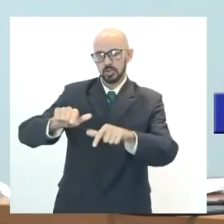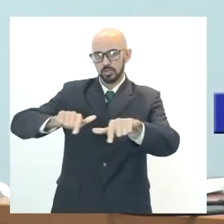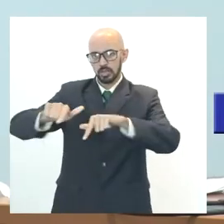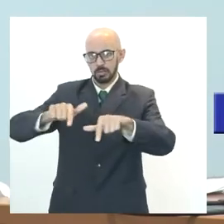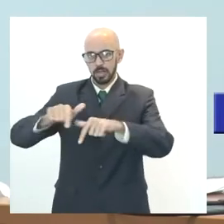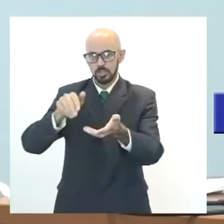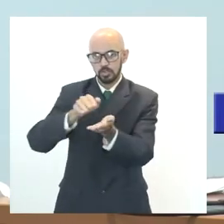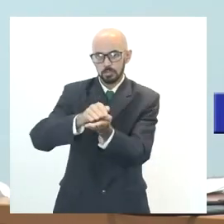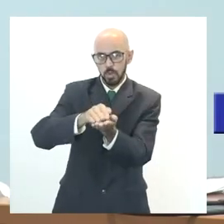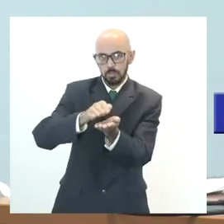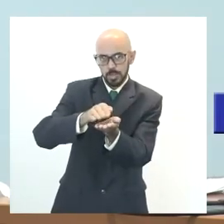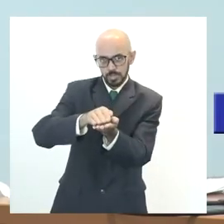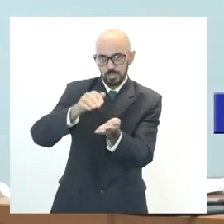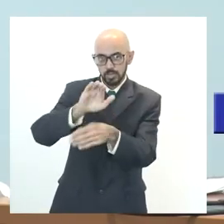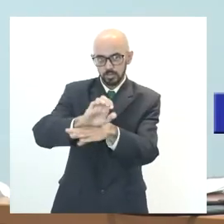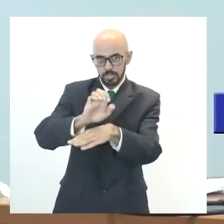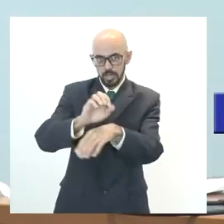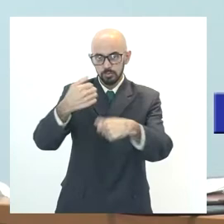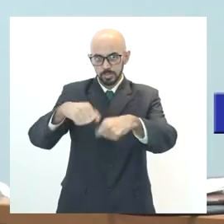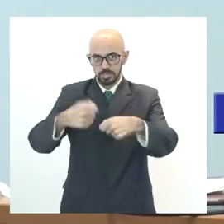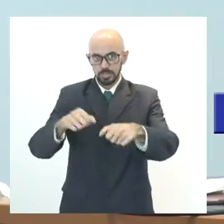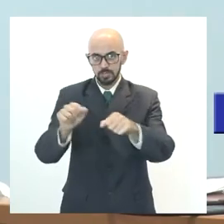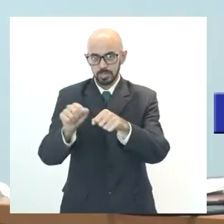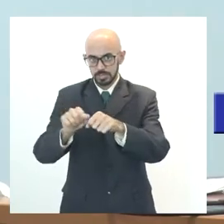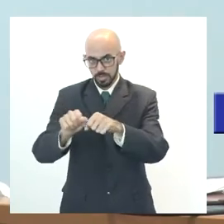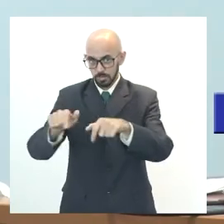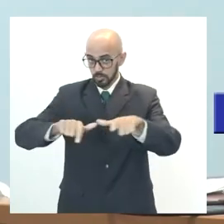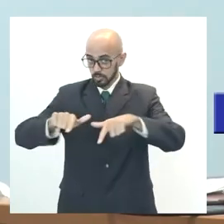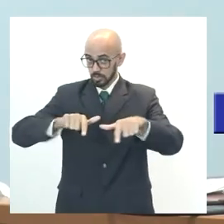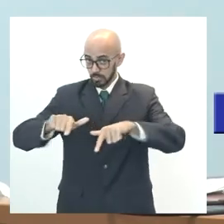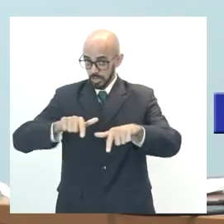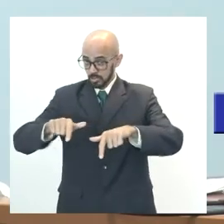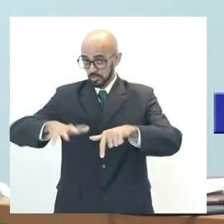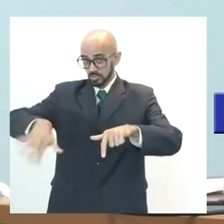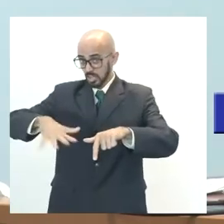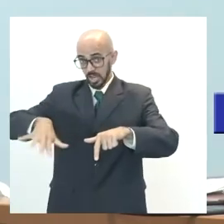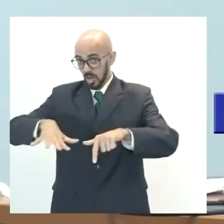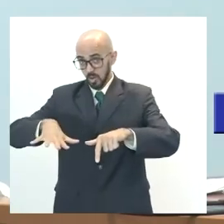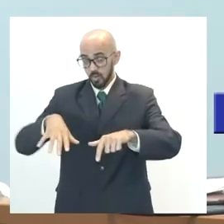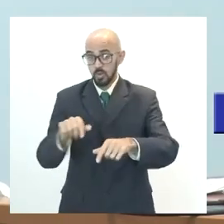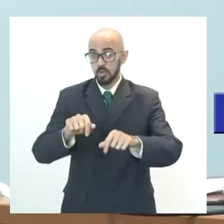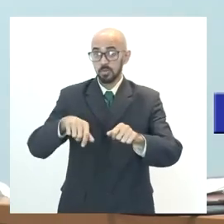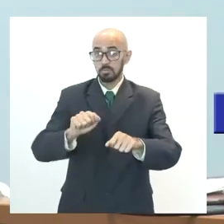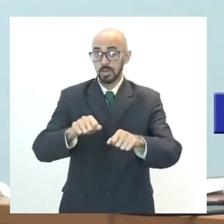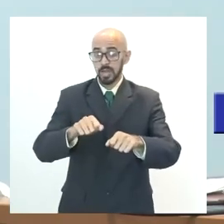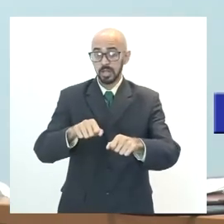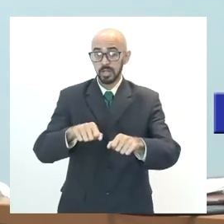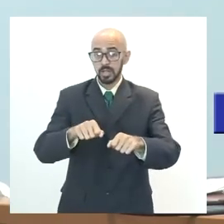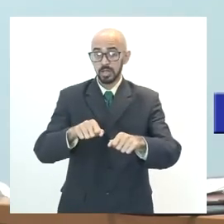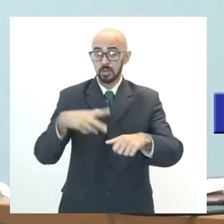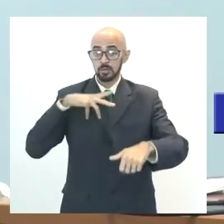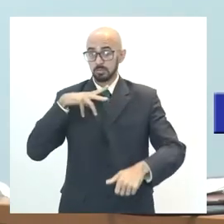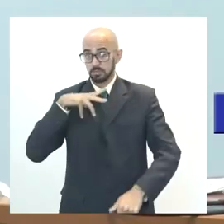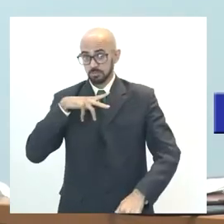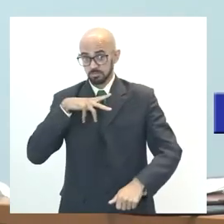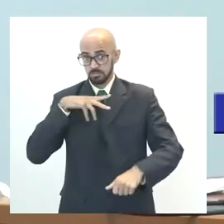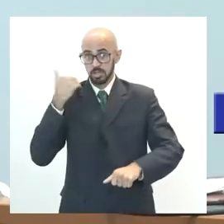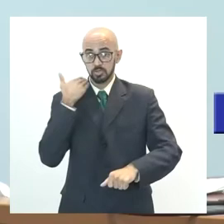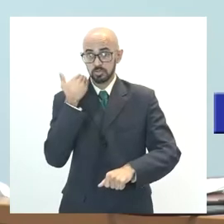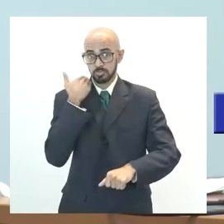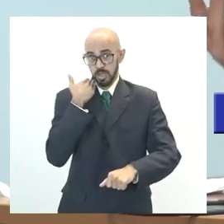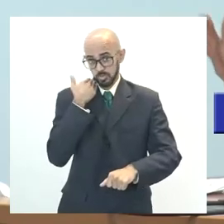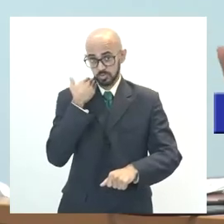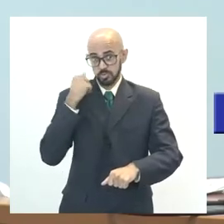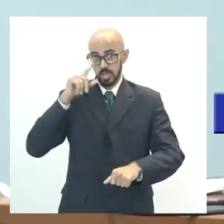Esse é o estado deveria fazer para os os trabalhadores terminou de maneira geral para iniciativa privada para os brancos são